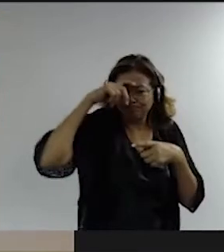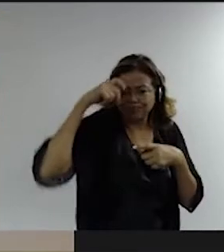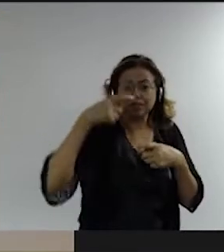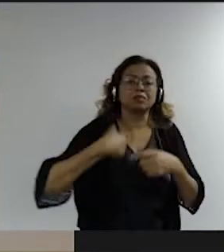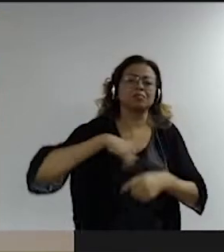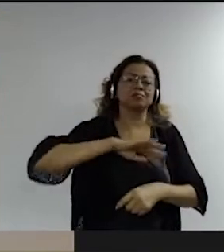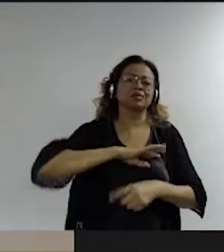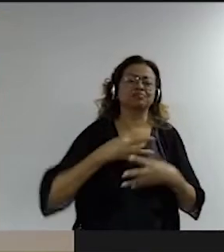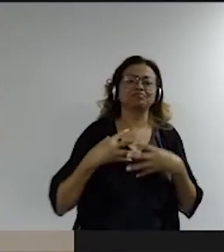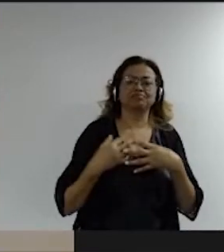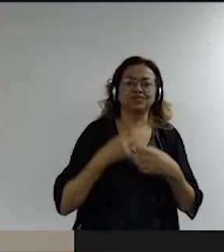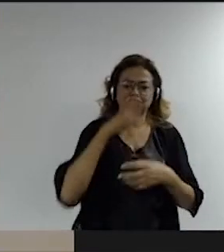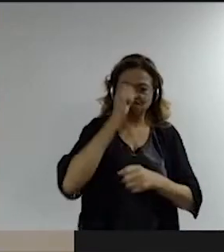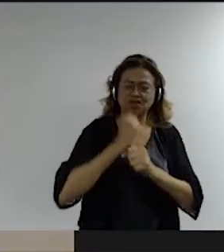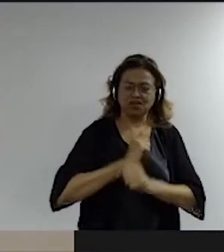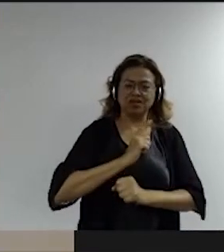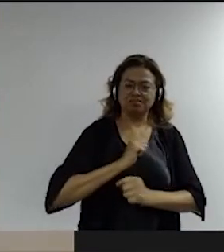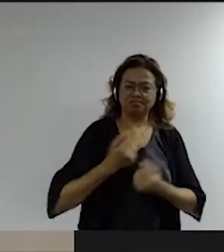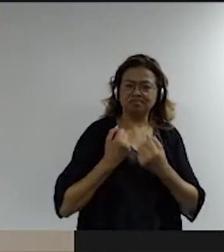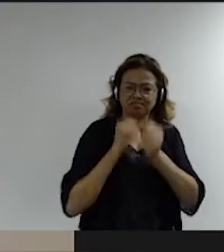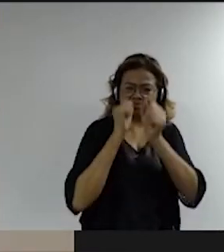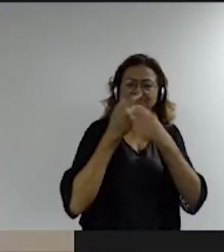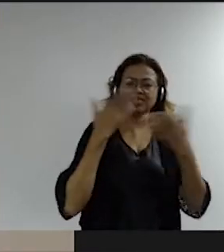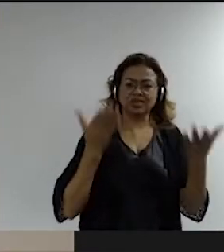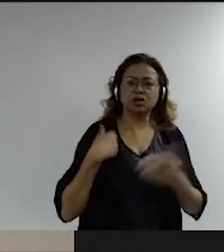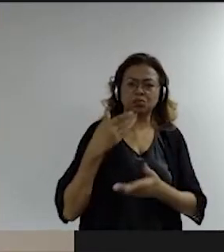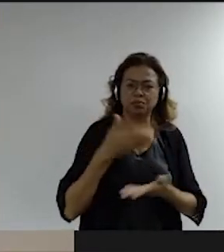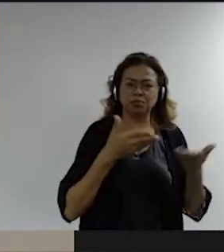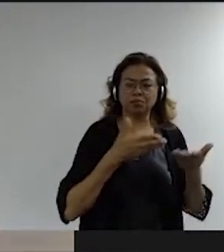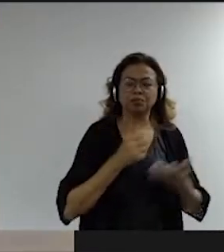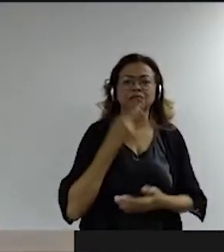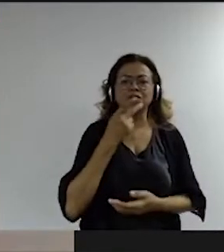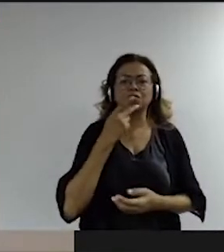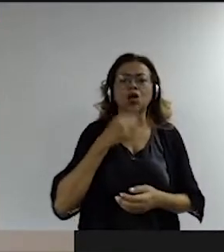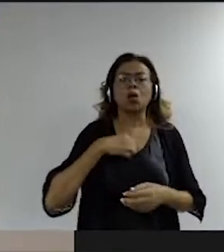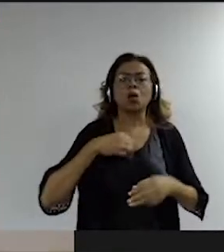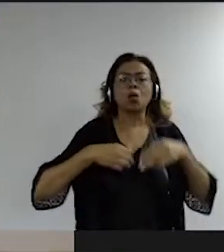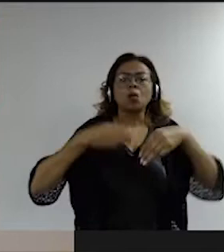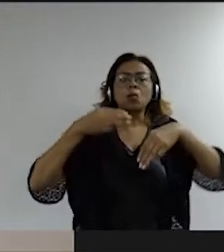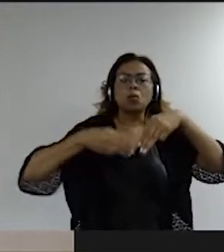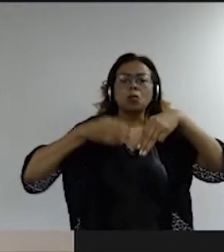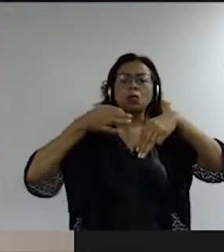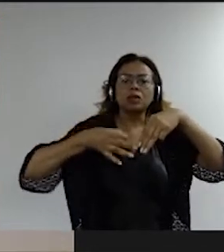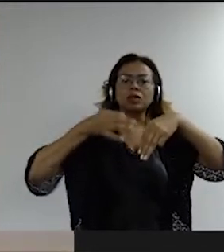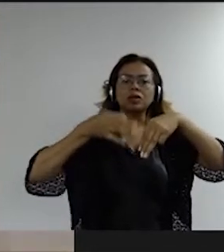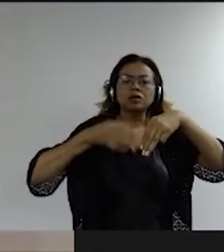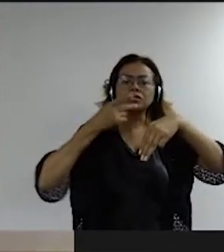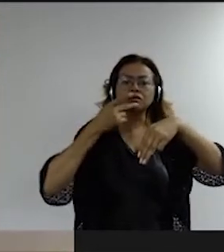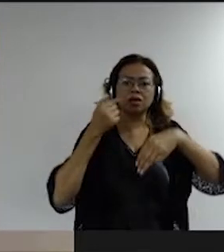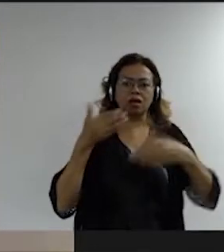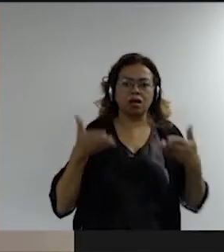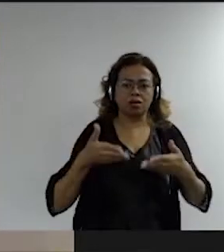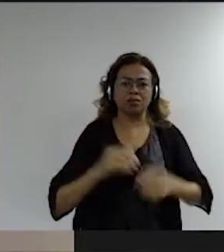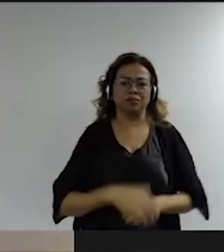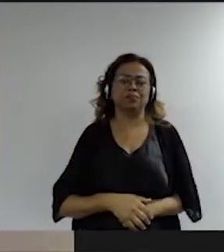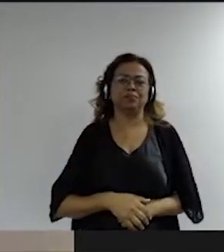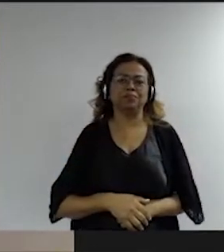invencível. Passo a palavra ao ministro João Otávio de Noronha.